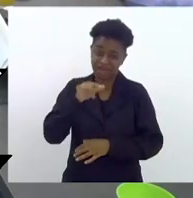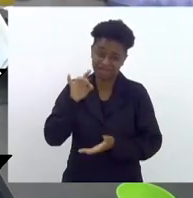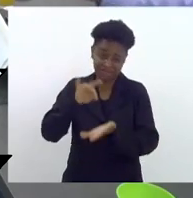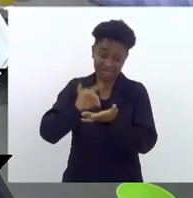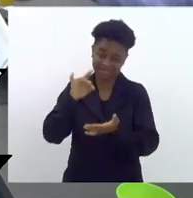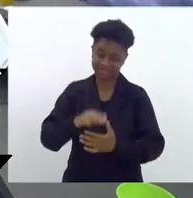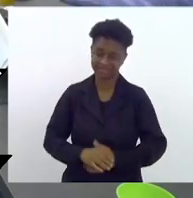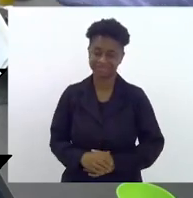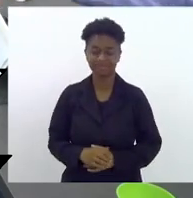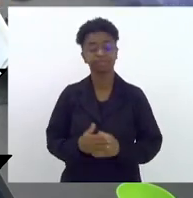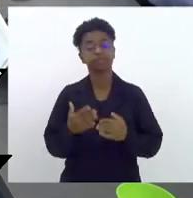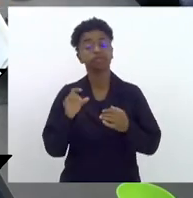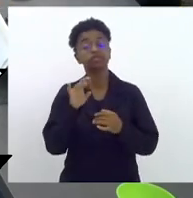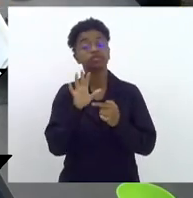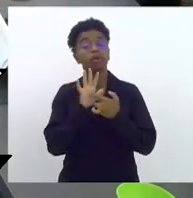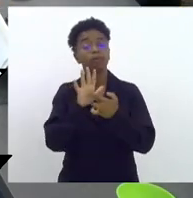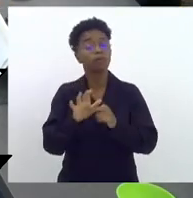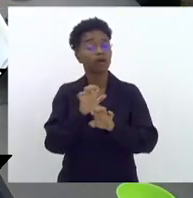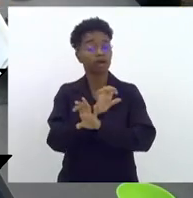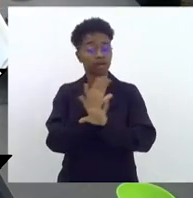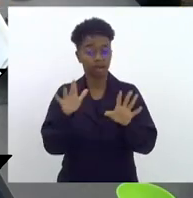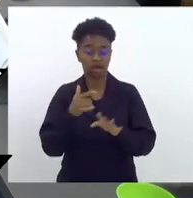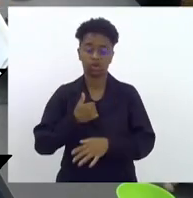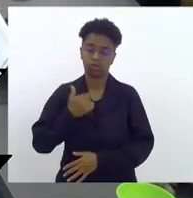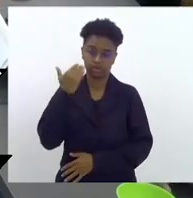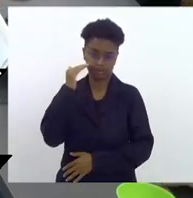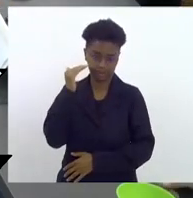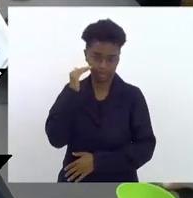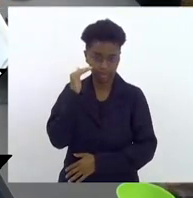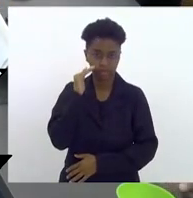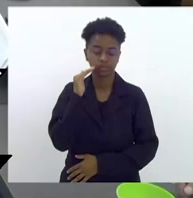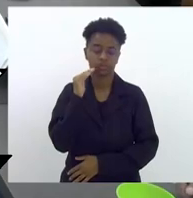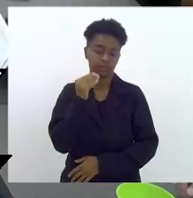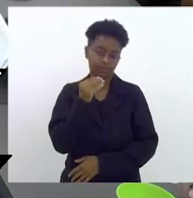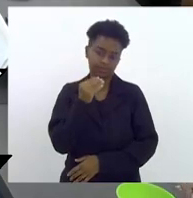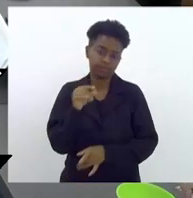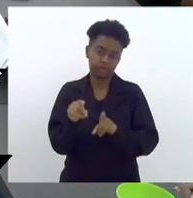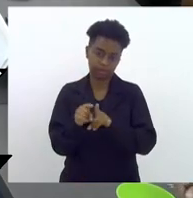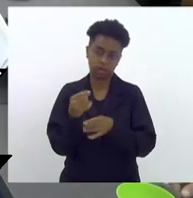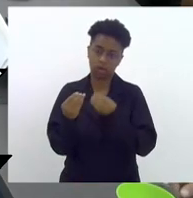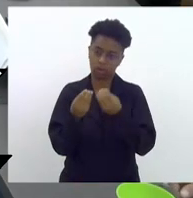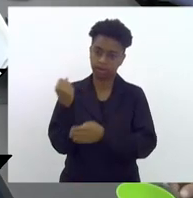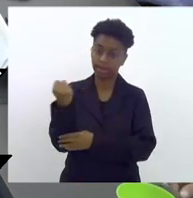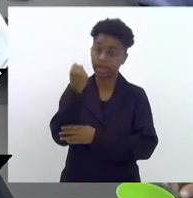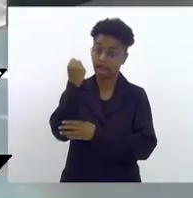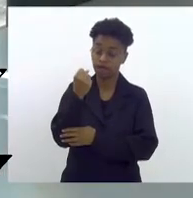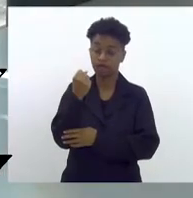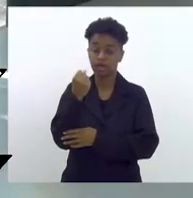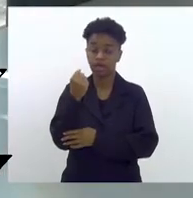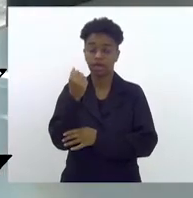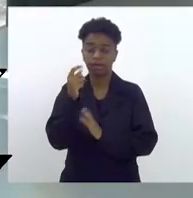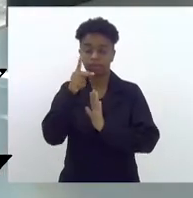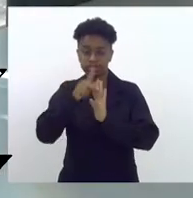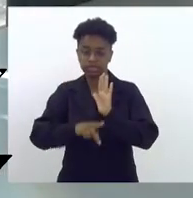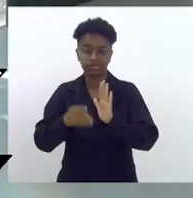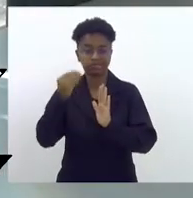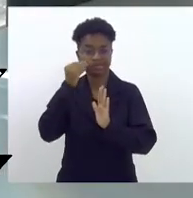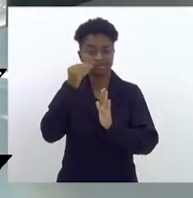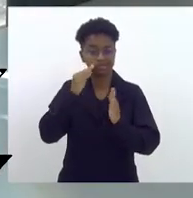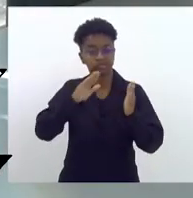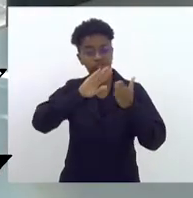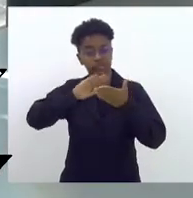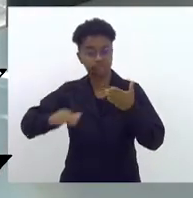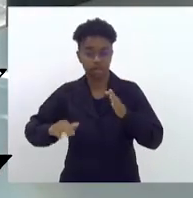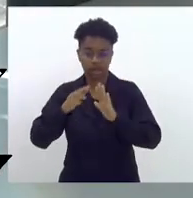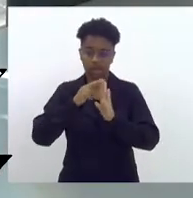para deixar claro que na verdade reconheço eventualmente até a gravidade de um projeto que Visa revogar uma